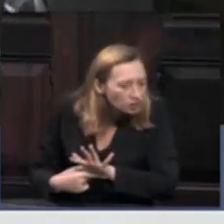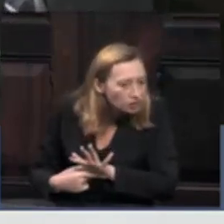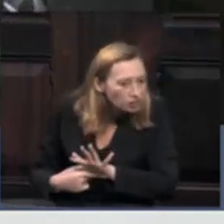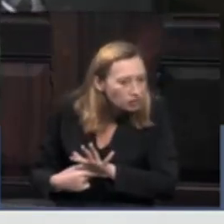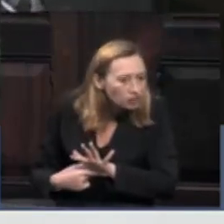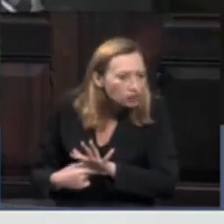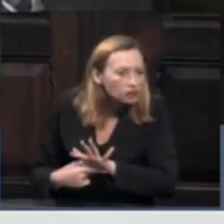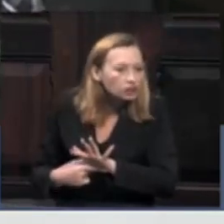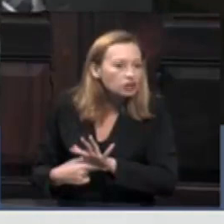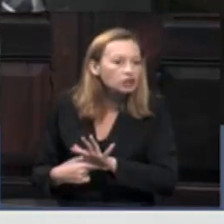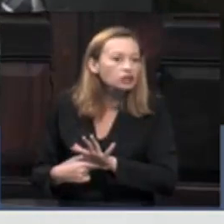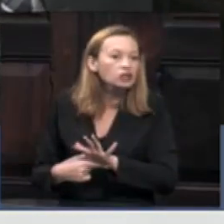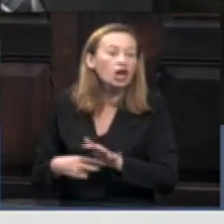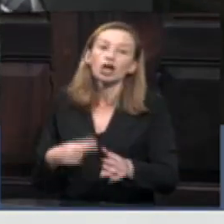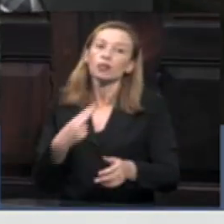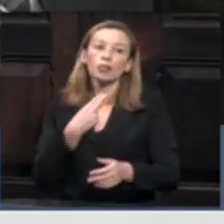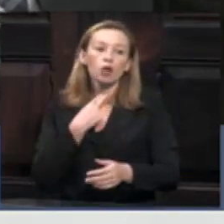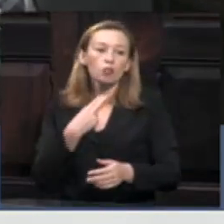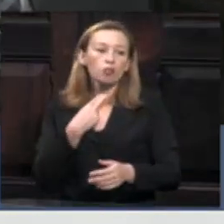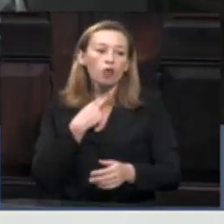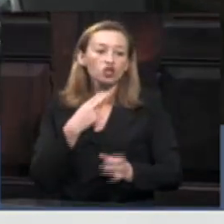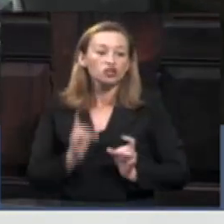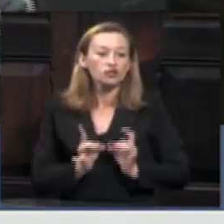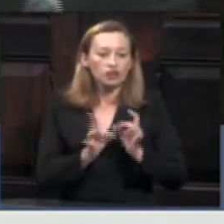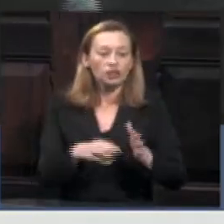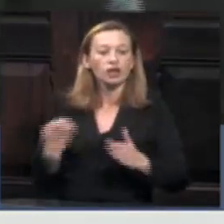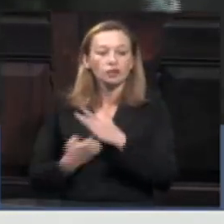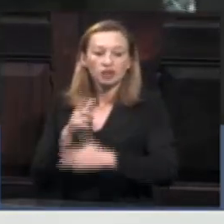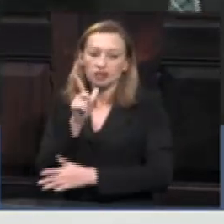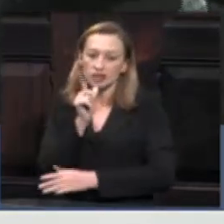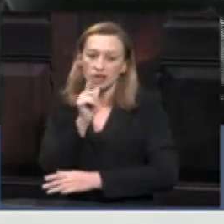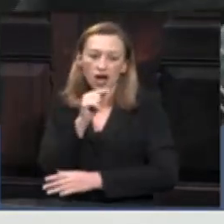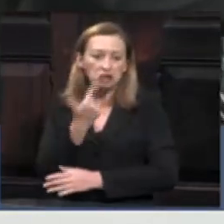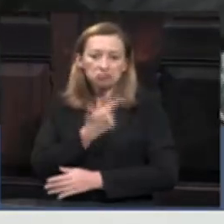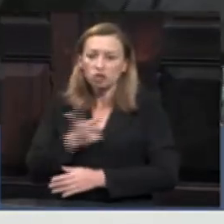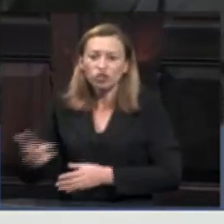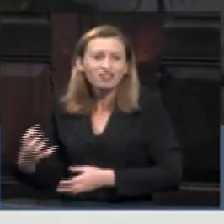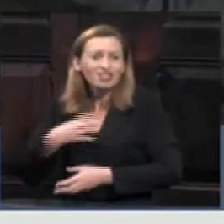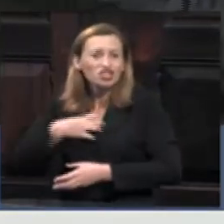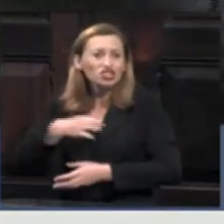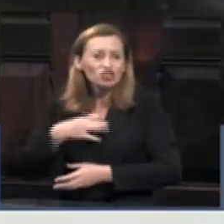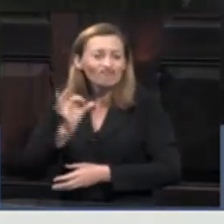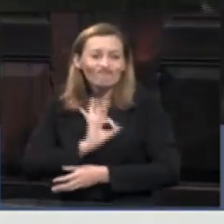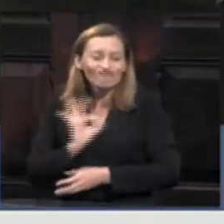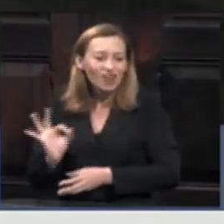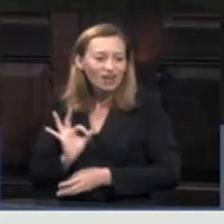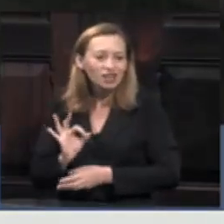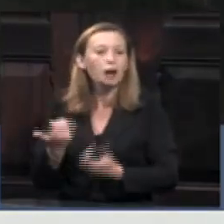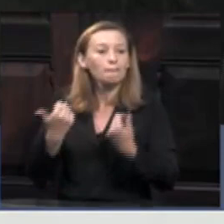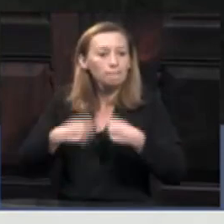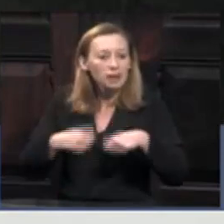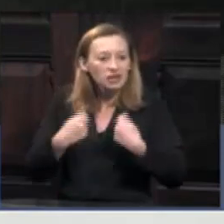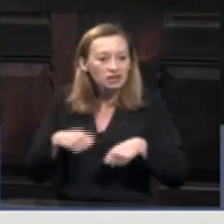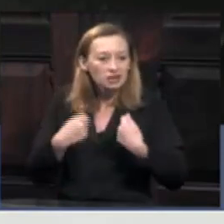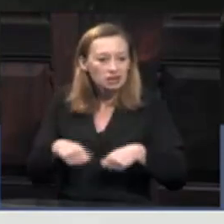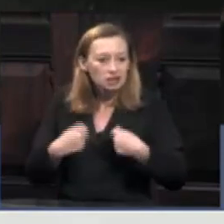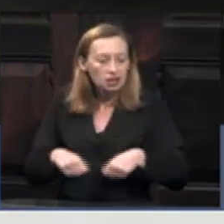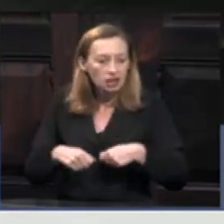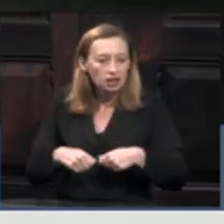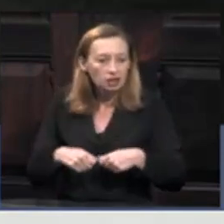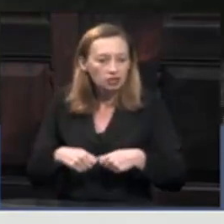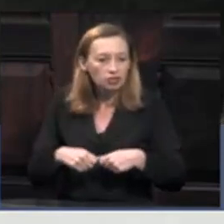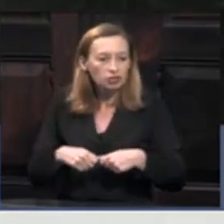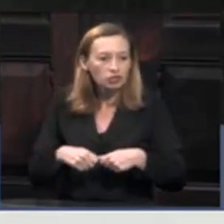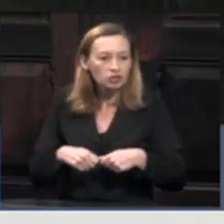ser privatizado, que é água e saneamento. Não tem sentido privatizar a SEDAI. Isso foi entregue pelo governo Temer, que está esperando